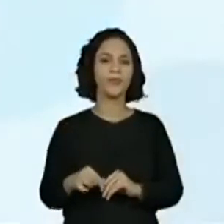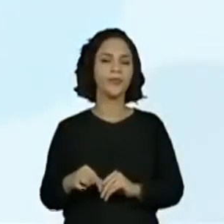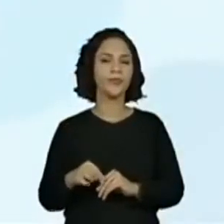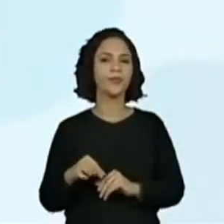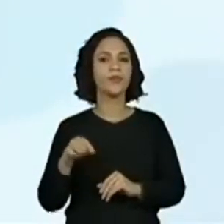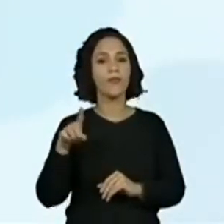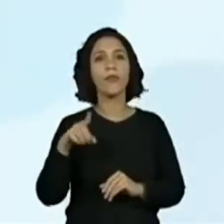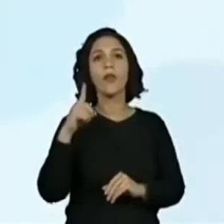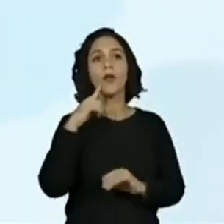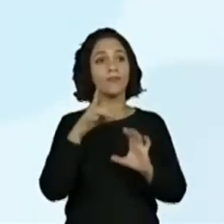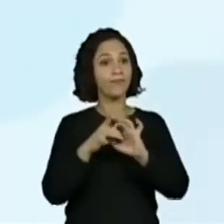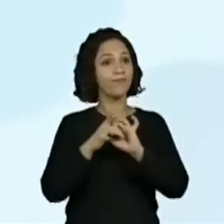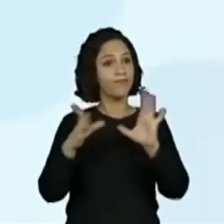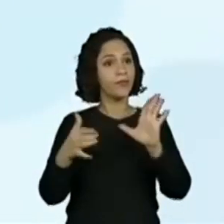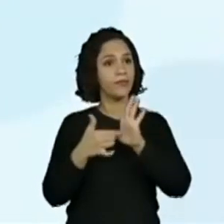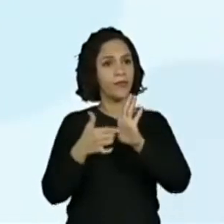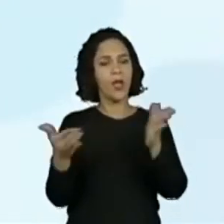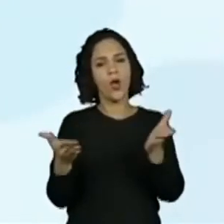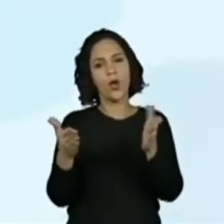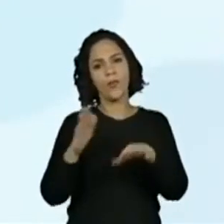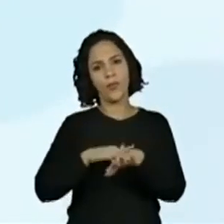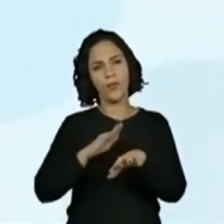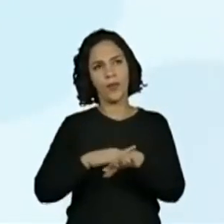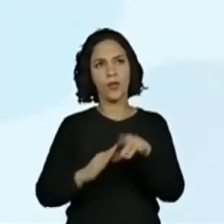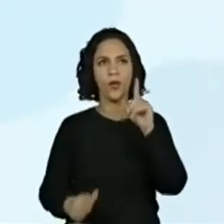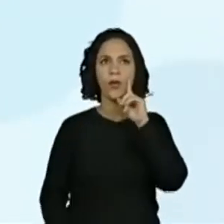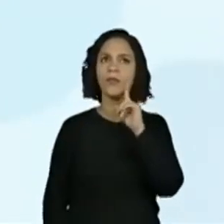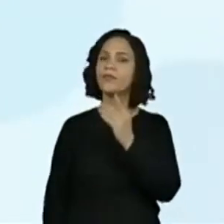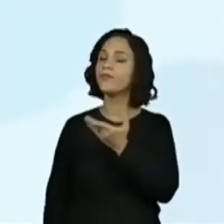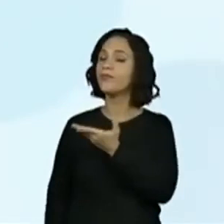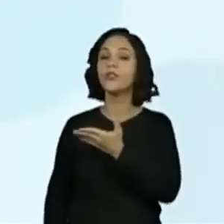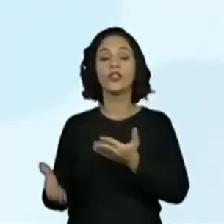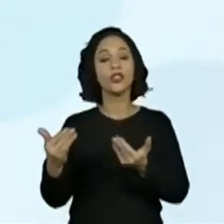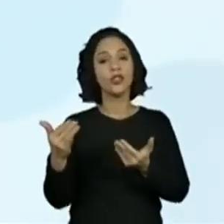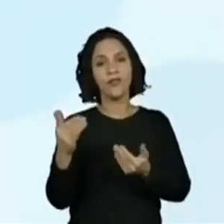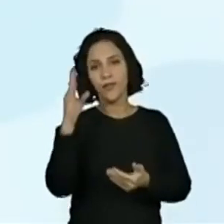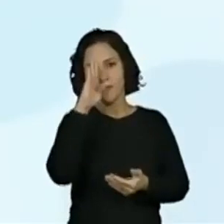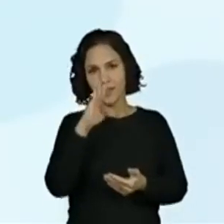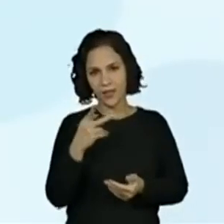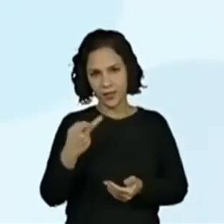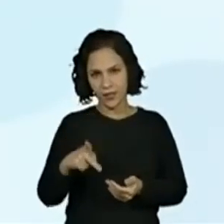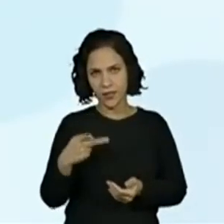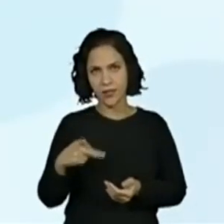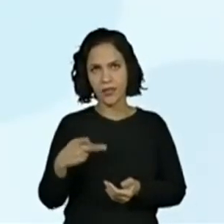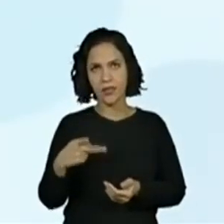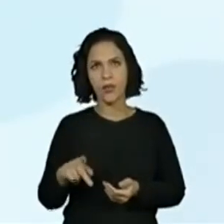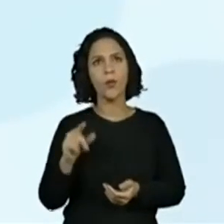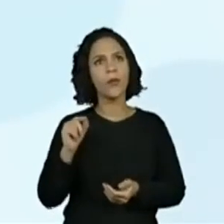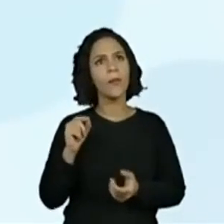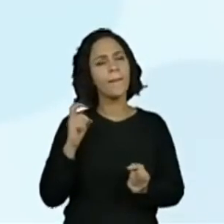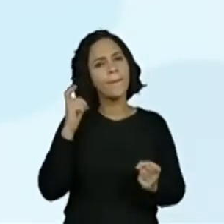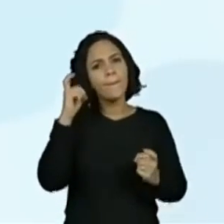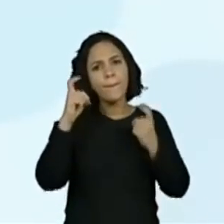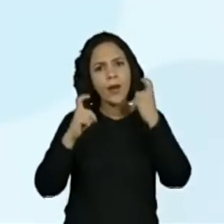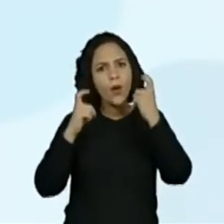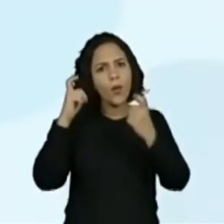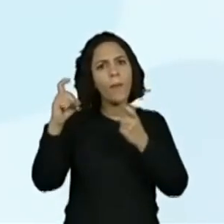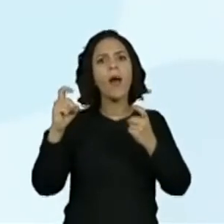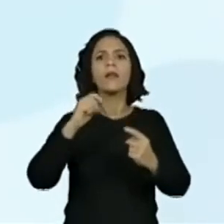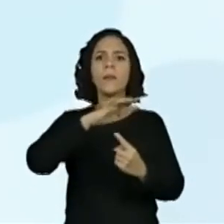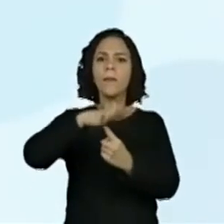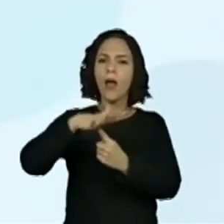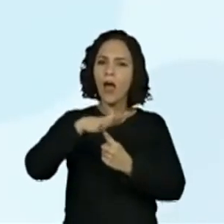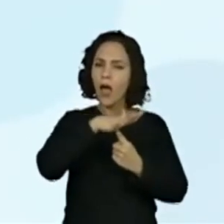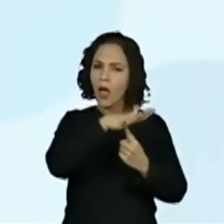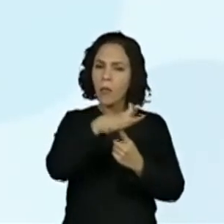foi permitida para o momento aqui da aula. Jovens brasileiros estão mais preocupados com o meio